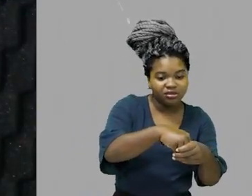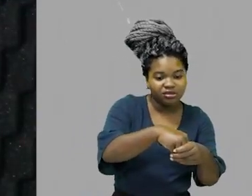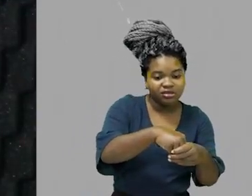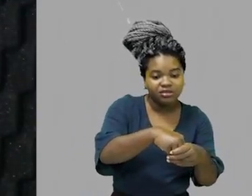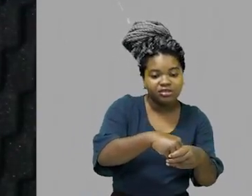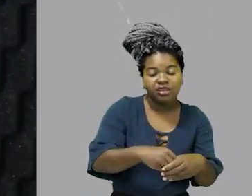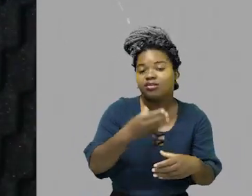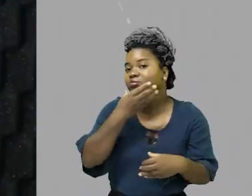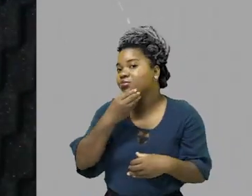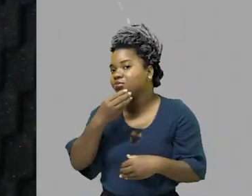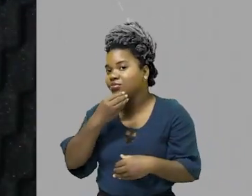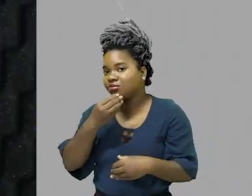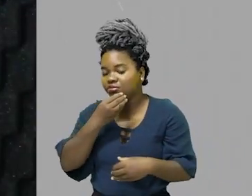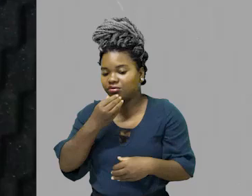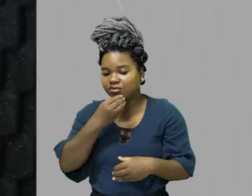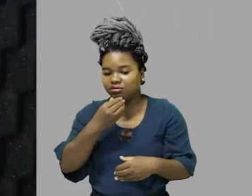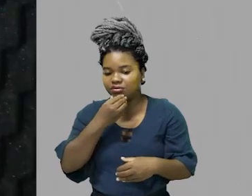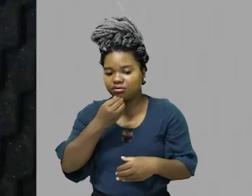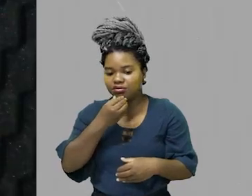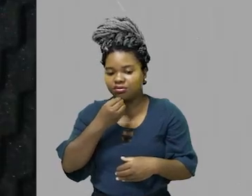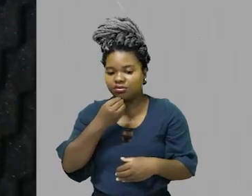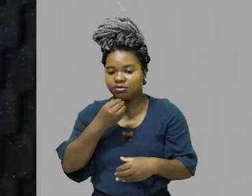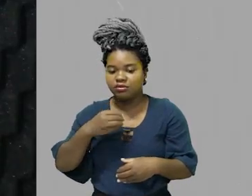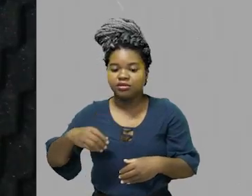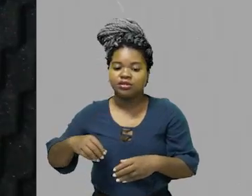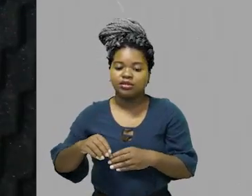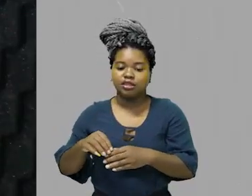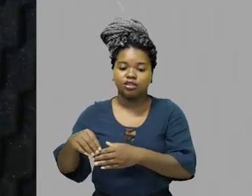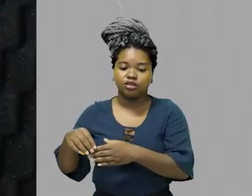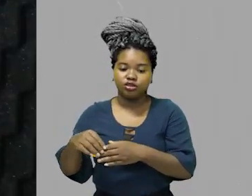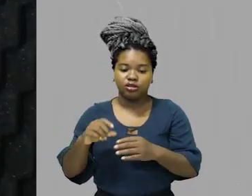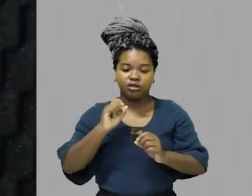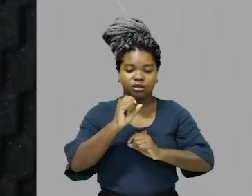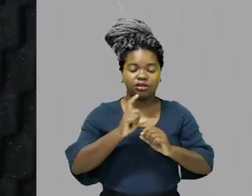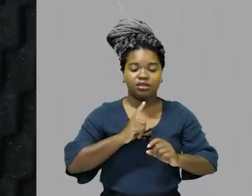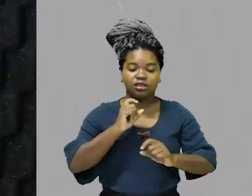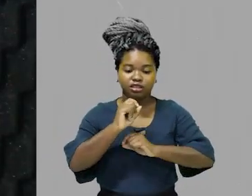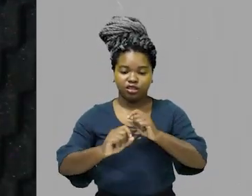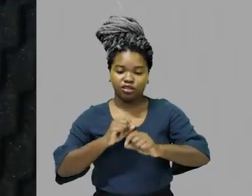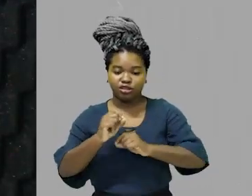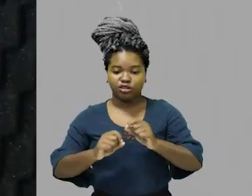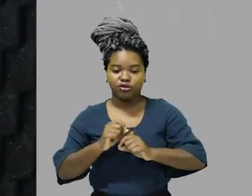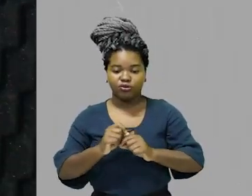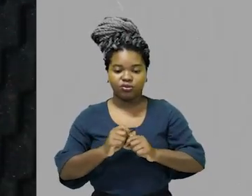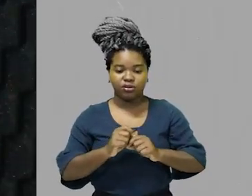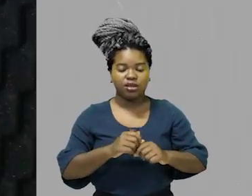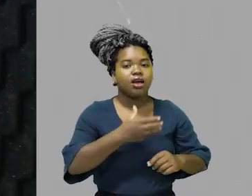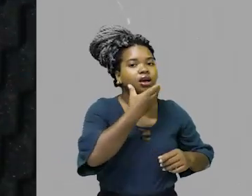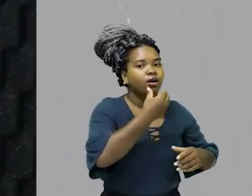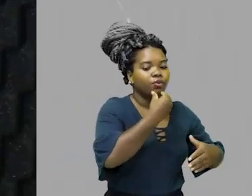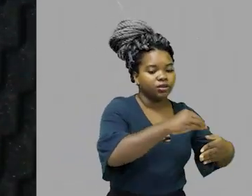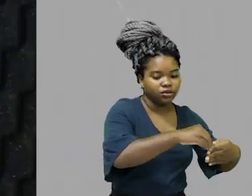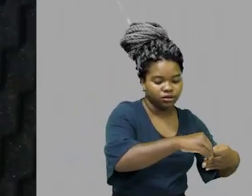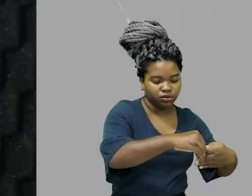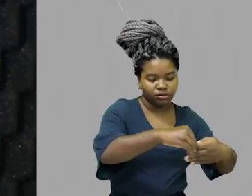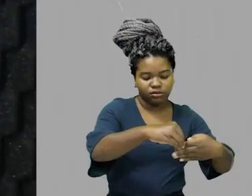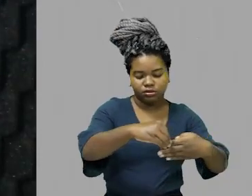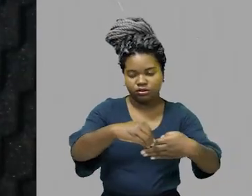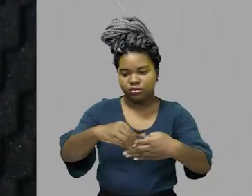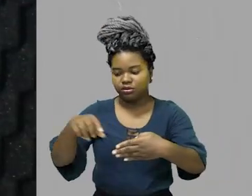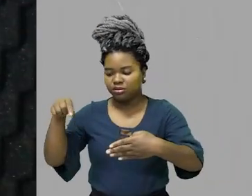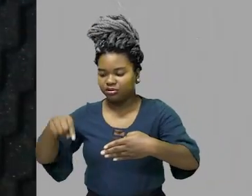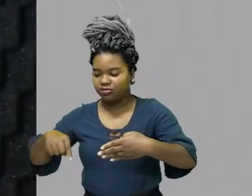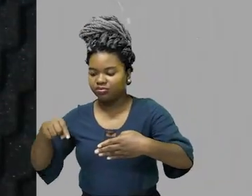tem que vir até o gameta feminino, ele vai entrar no gametângio e vai fecundar o gameta